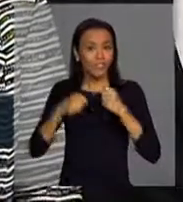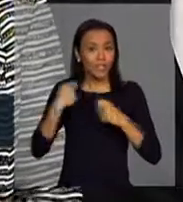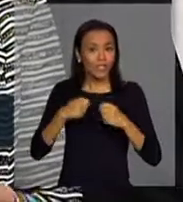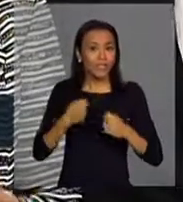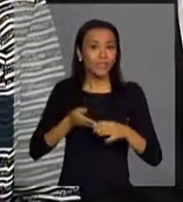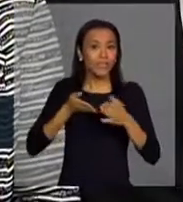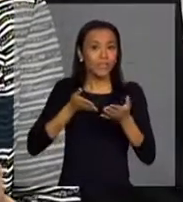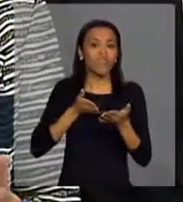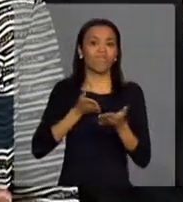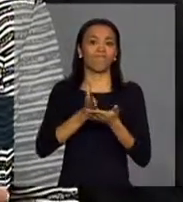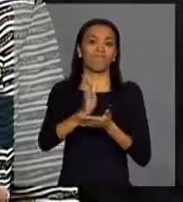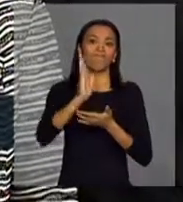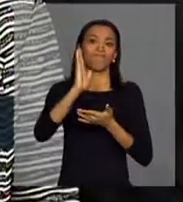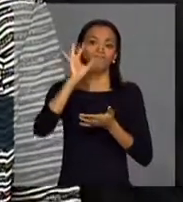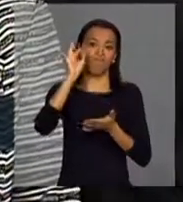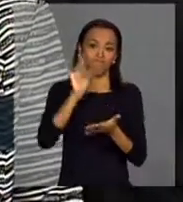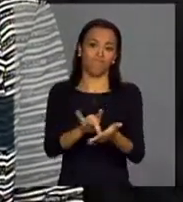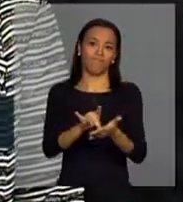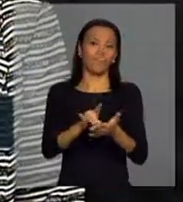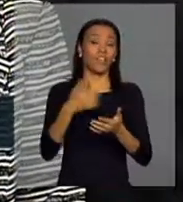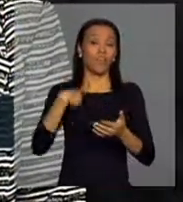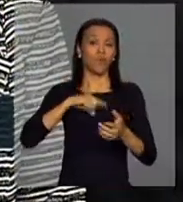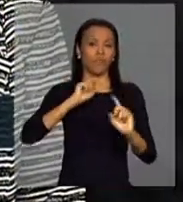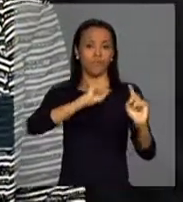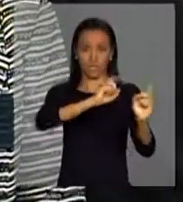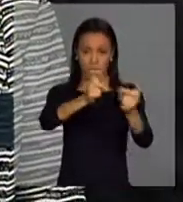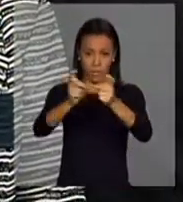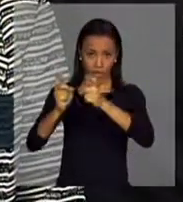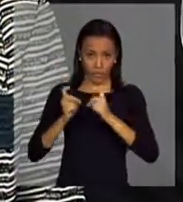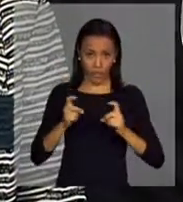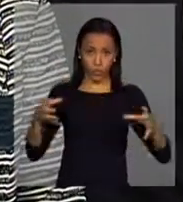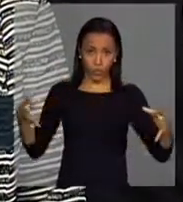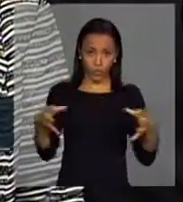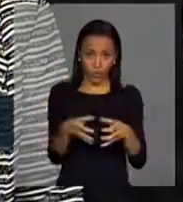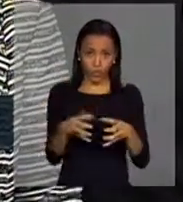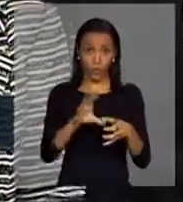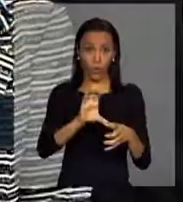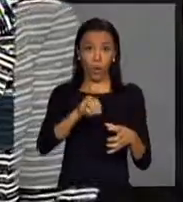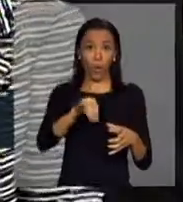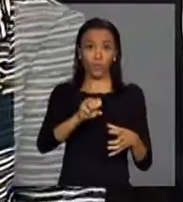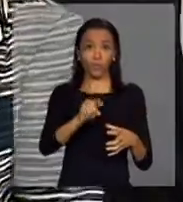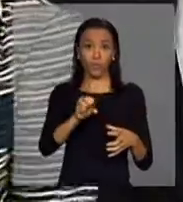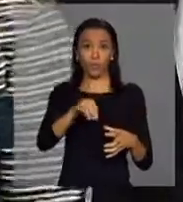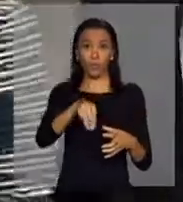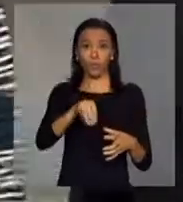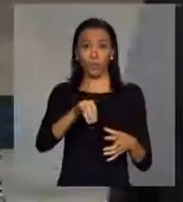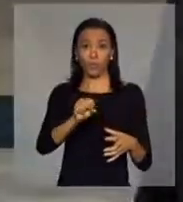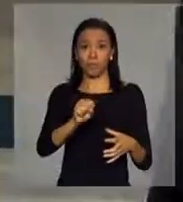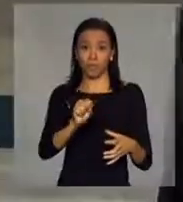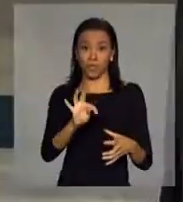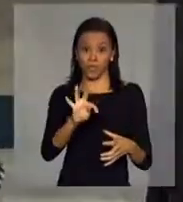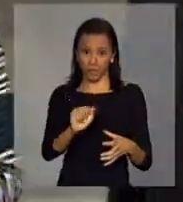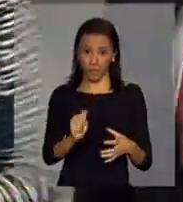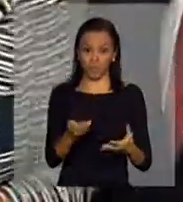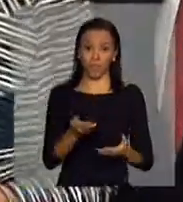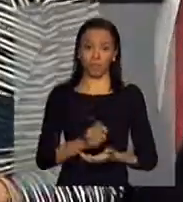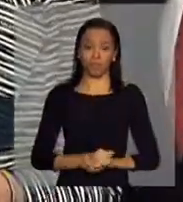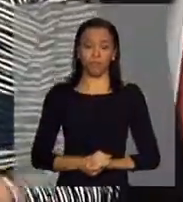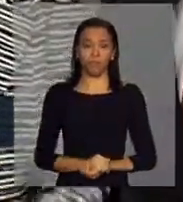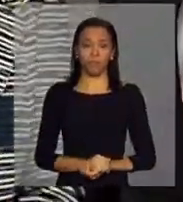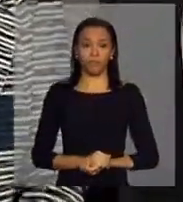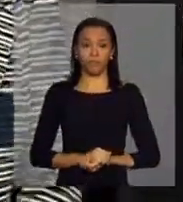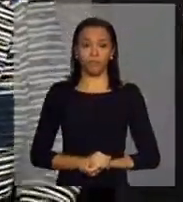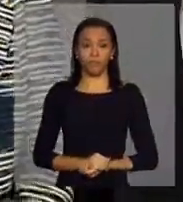regulamentados, e vamos fazer um debate, um trabalho em conjunto com a comissão mista. O senador quer falar e depois o